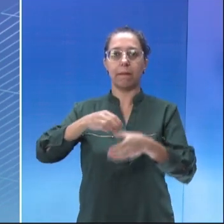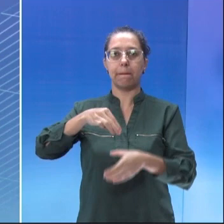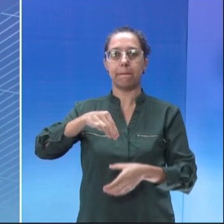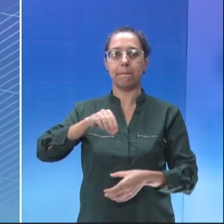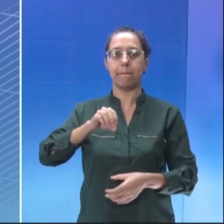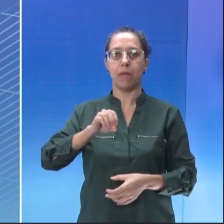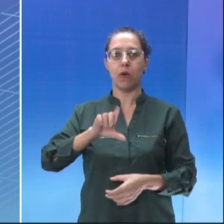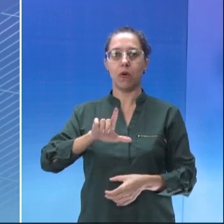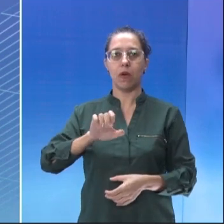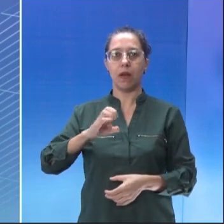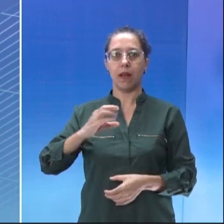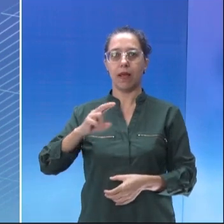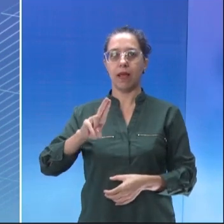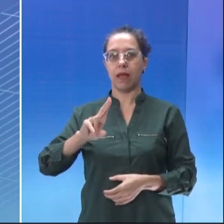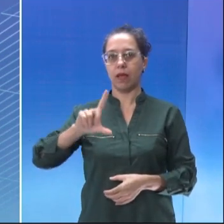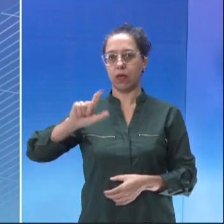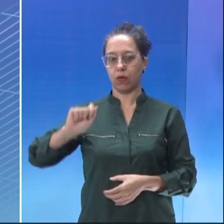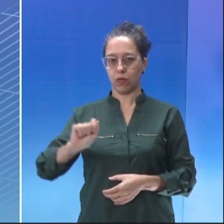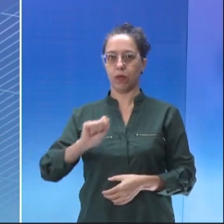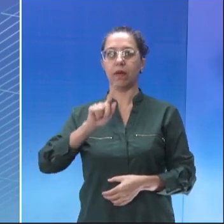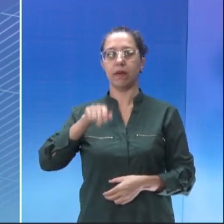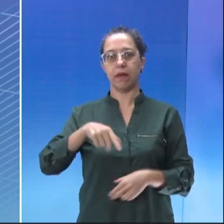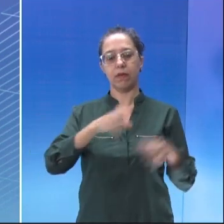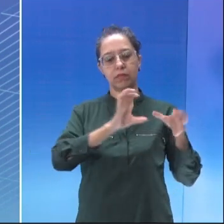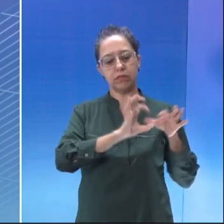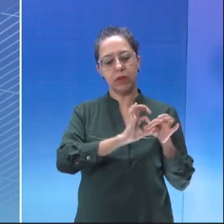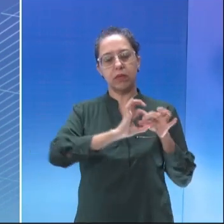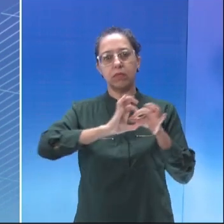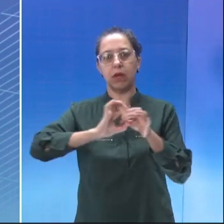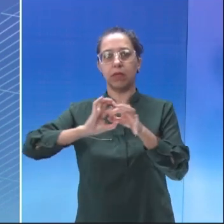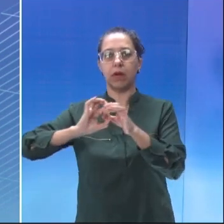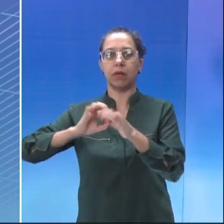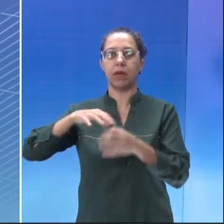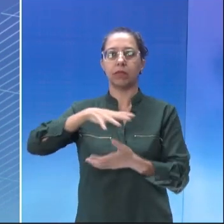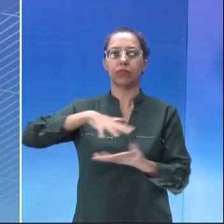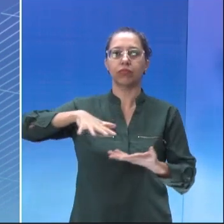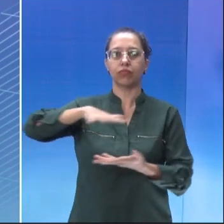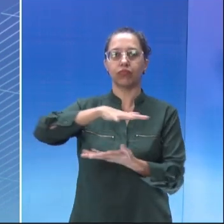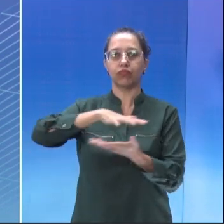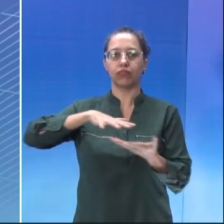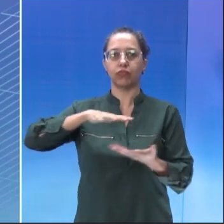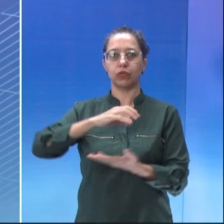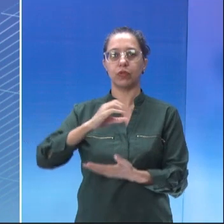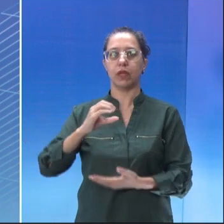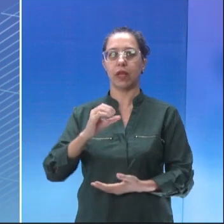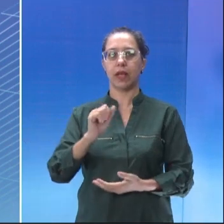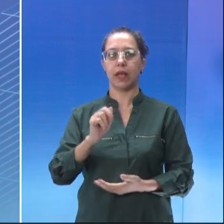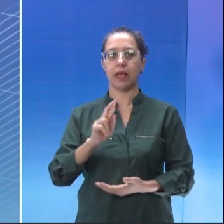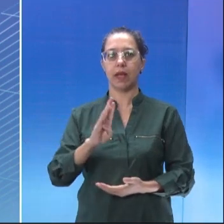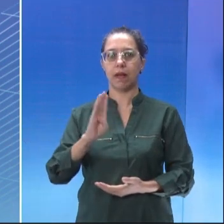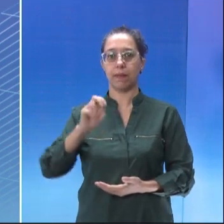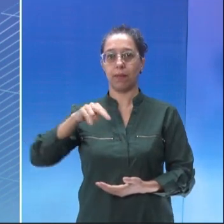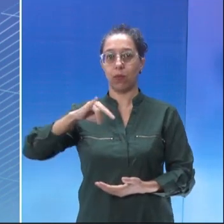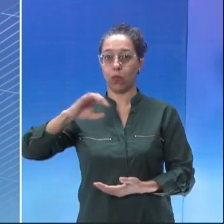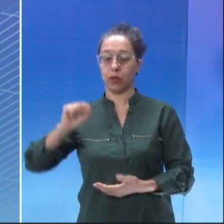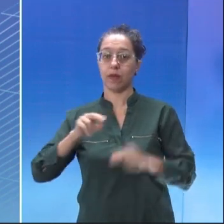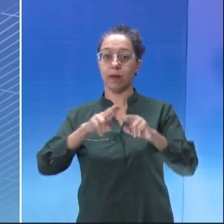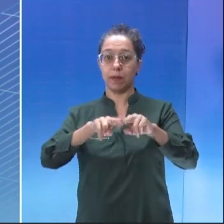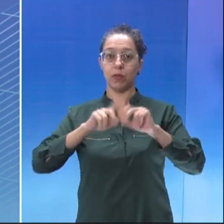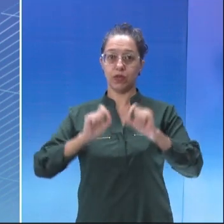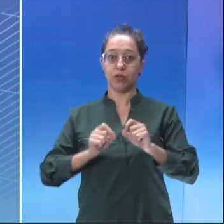cadeia carbônica. E aí eu tenho a função que é denominada aminoácido. Então, quando eu ligo